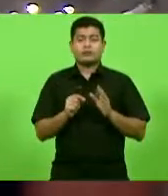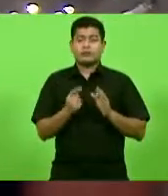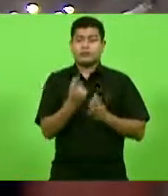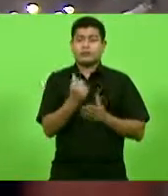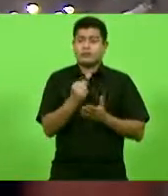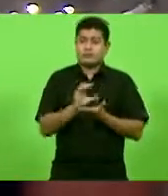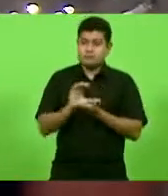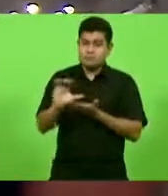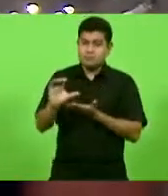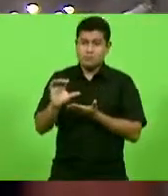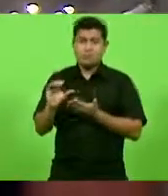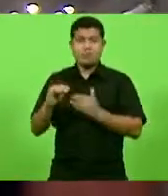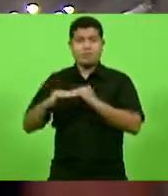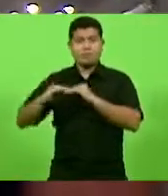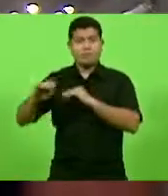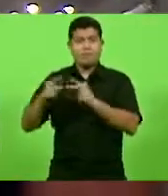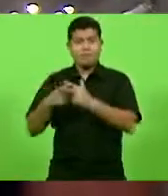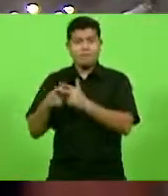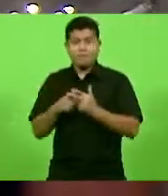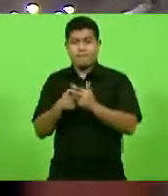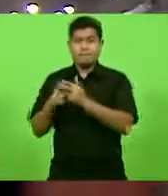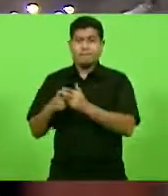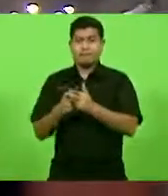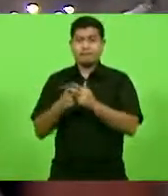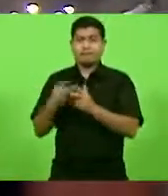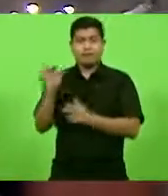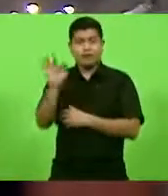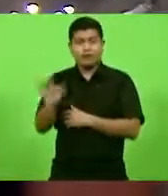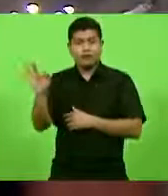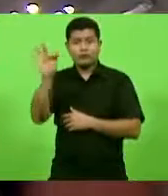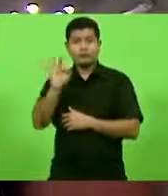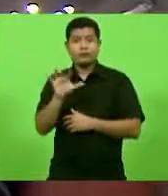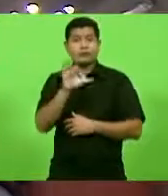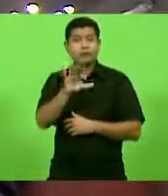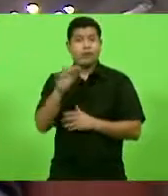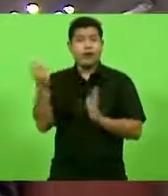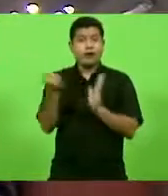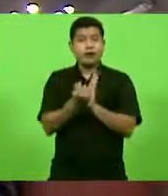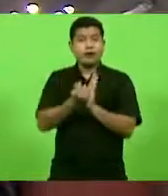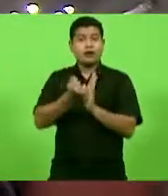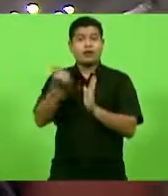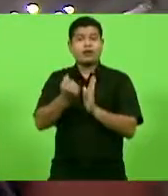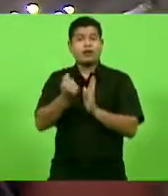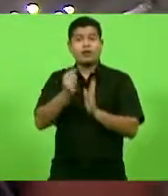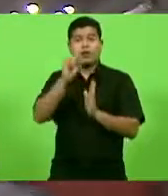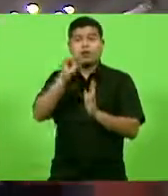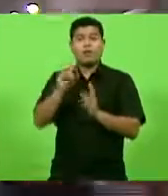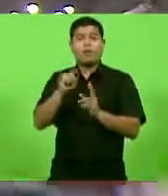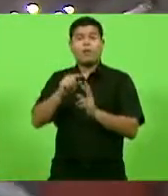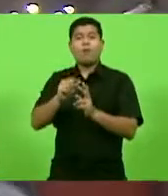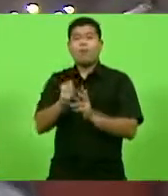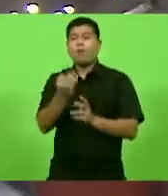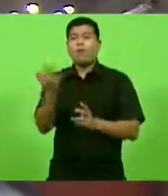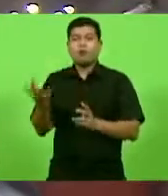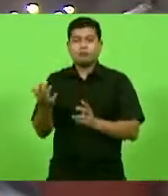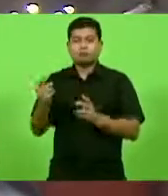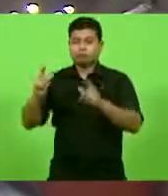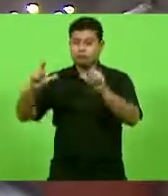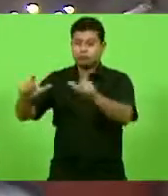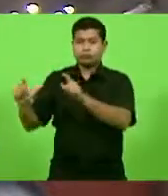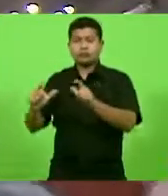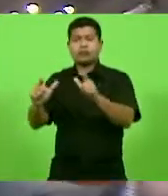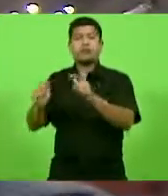para a recuperação e pavimentação de rodovias federais, mas sem carimbar o dinheiro, sem dizer quais as rodovias. O governo é que, por